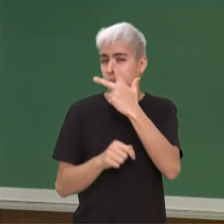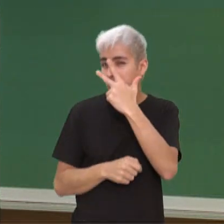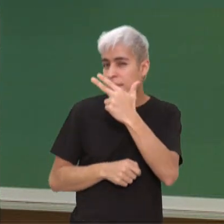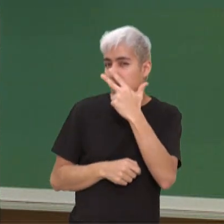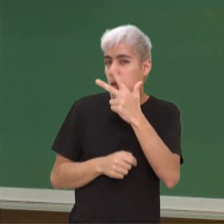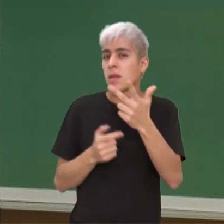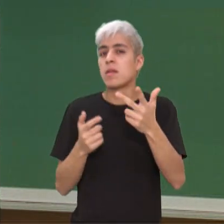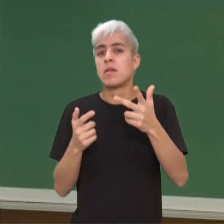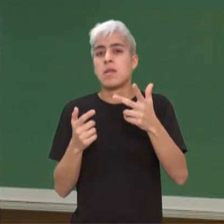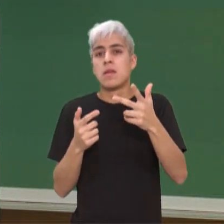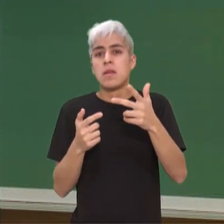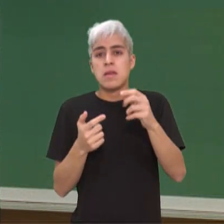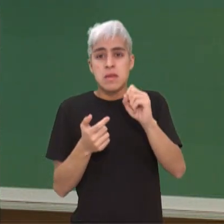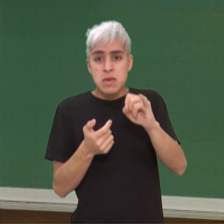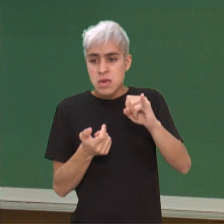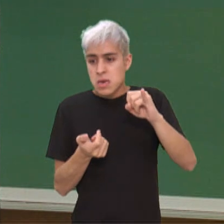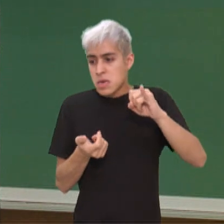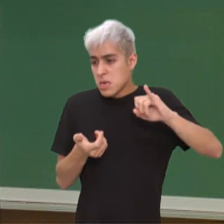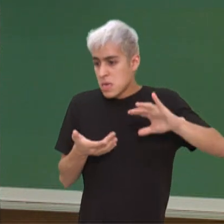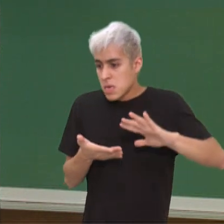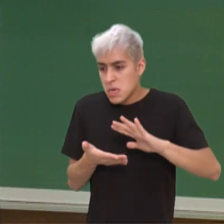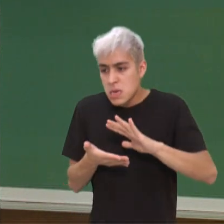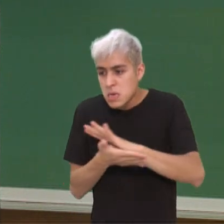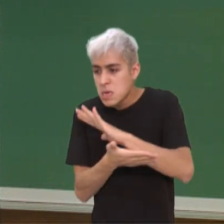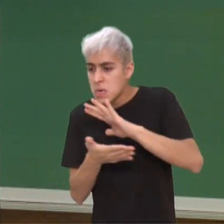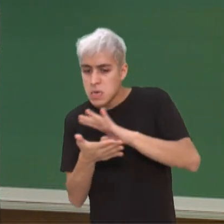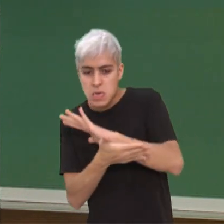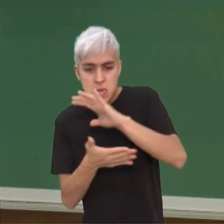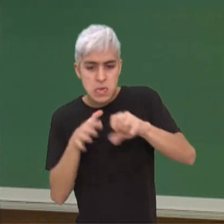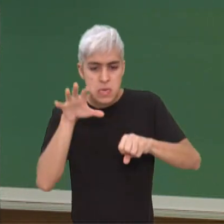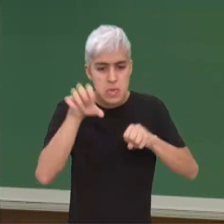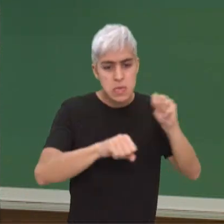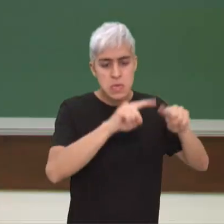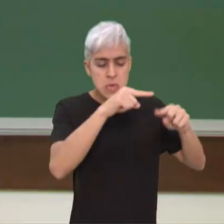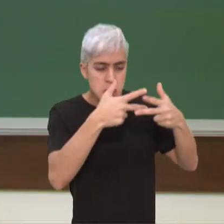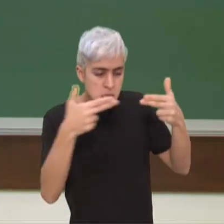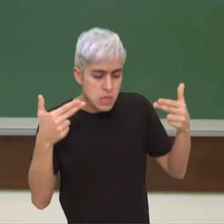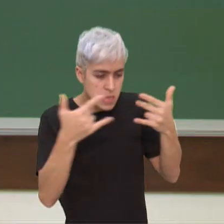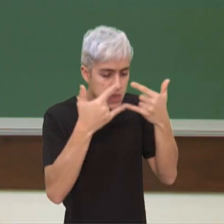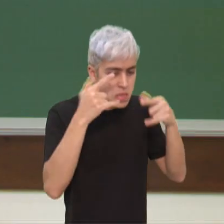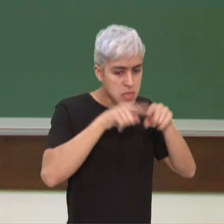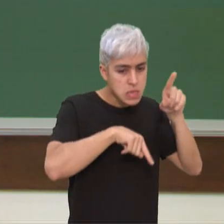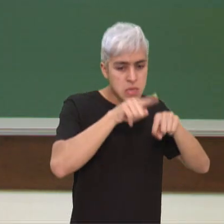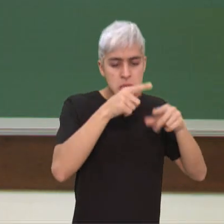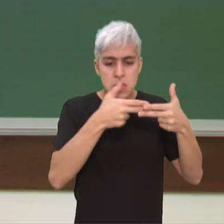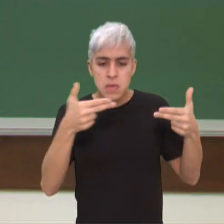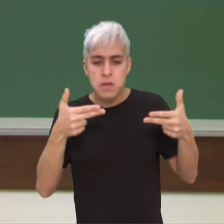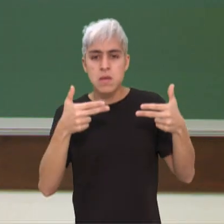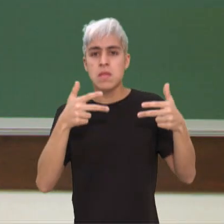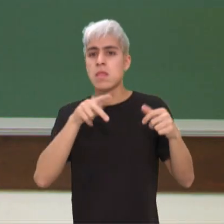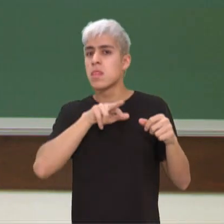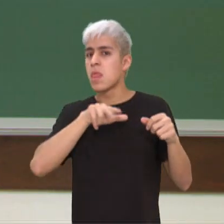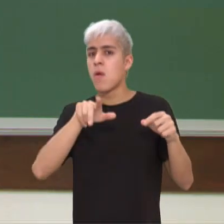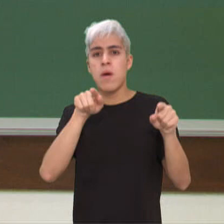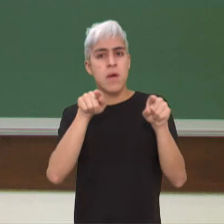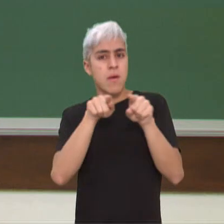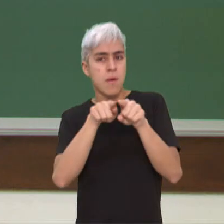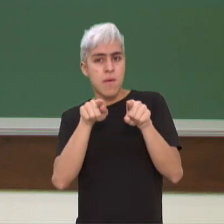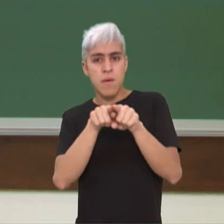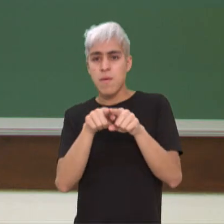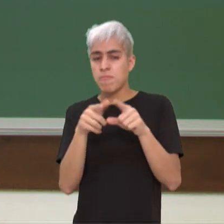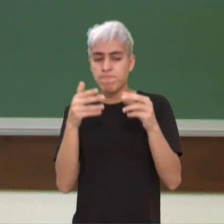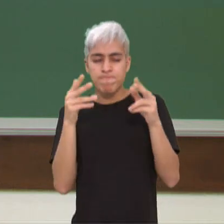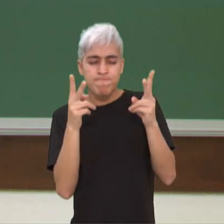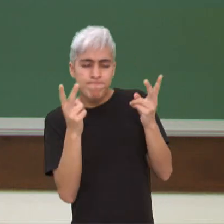os grandes consumidores dos seus recursos naturais não são os mesmos, né? Nós já estamos começando a enxergar